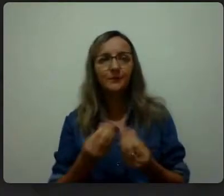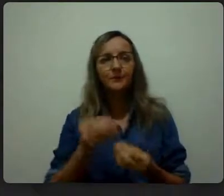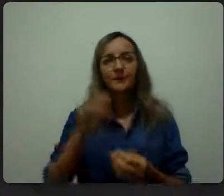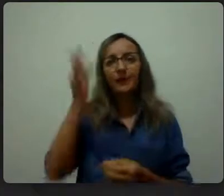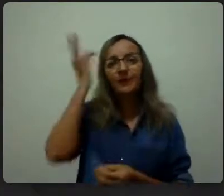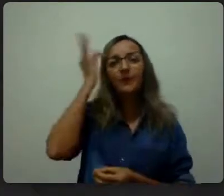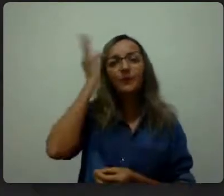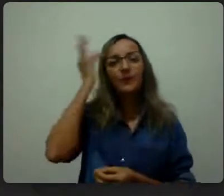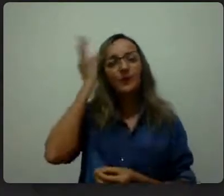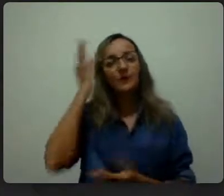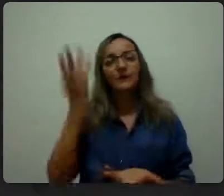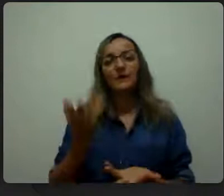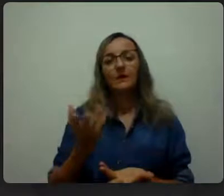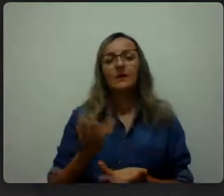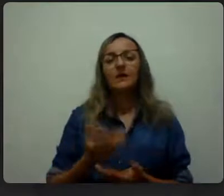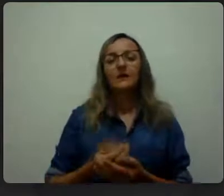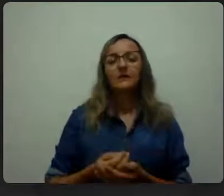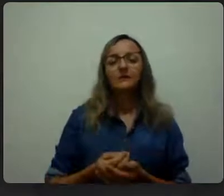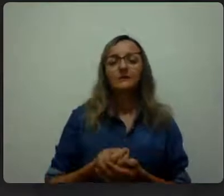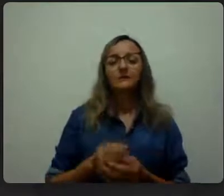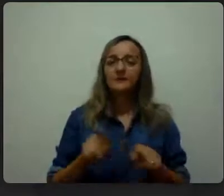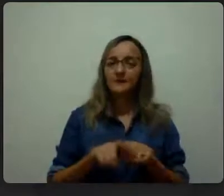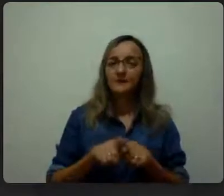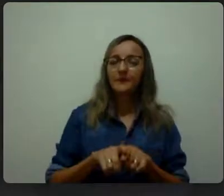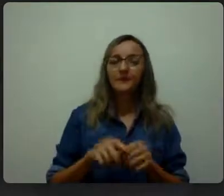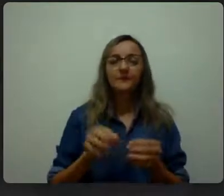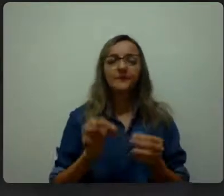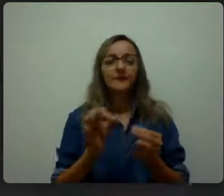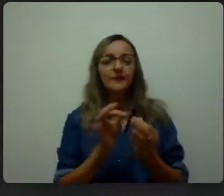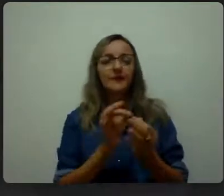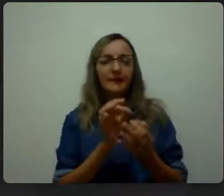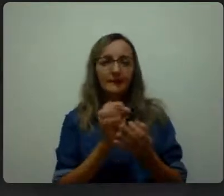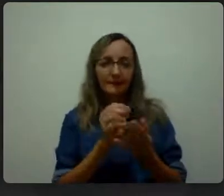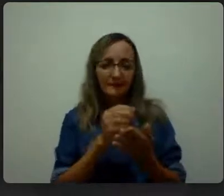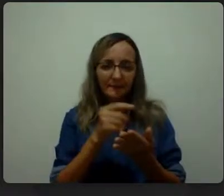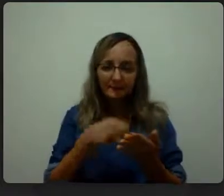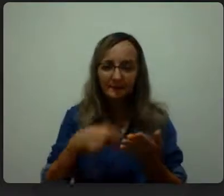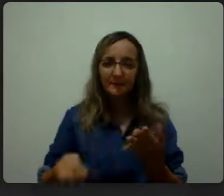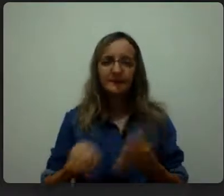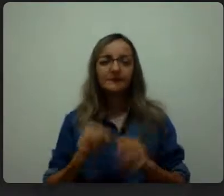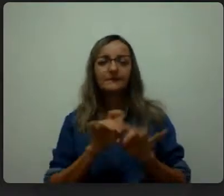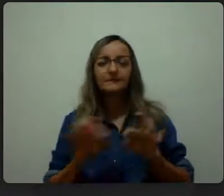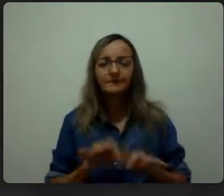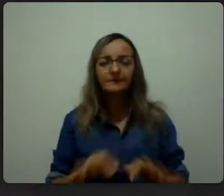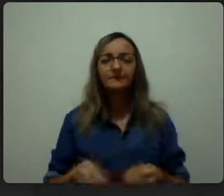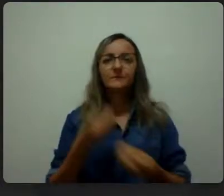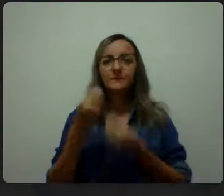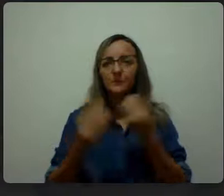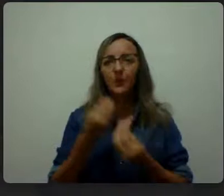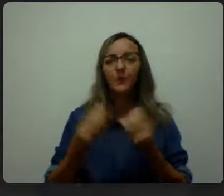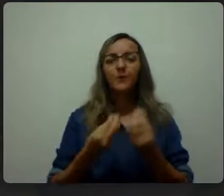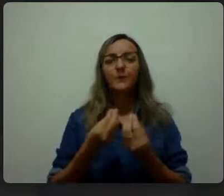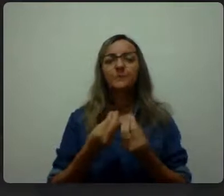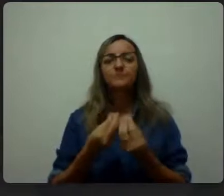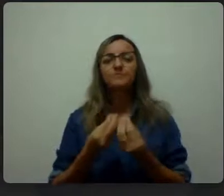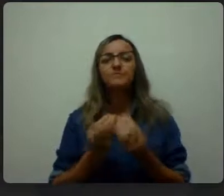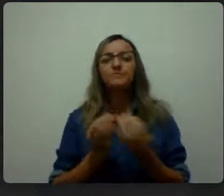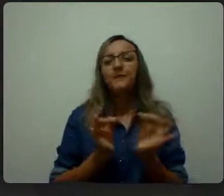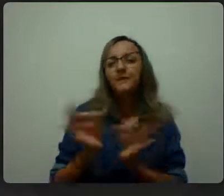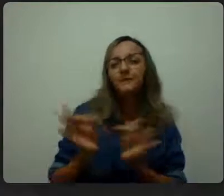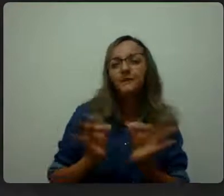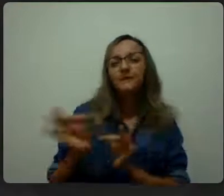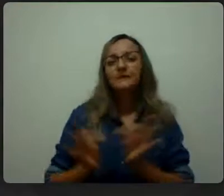nova, que é a proposta pela Penick Lobster aqui, que é uma aprendizagem baseada em projetos, né? A gente trabalha no nosso